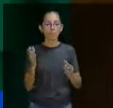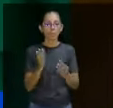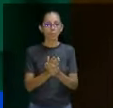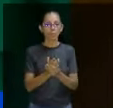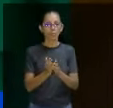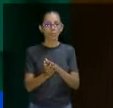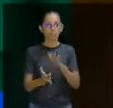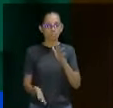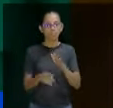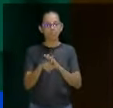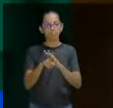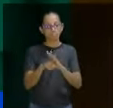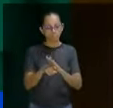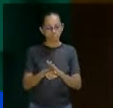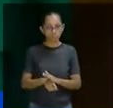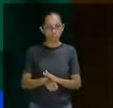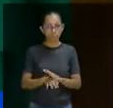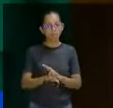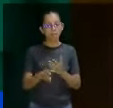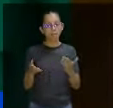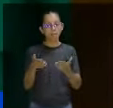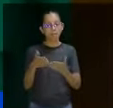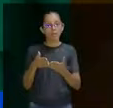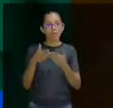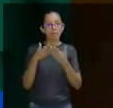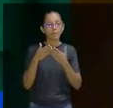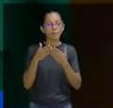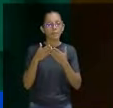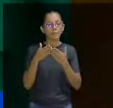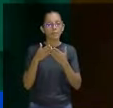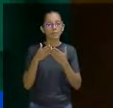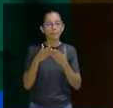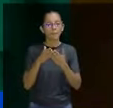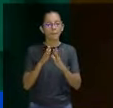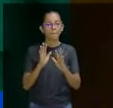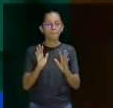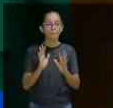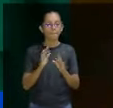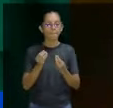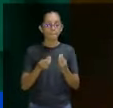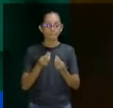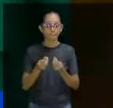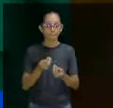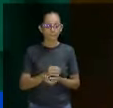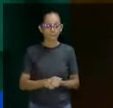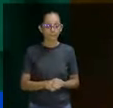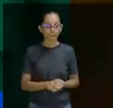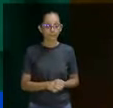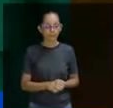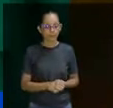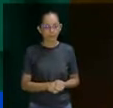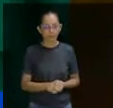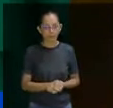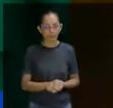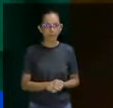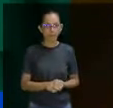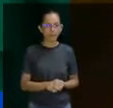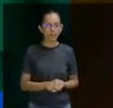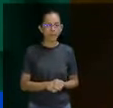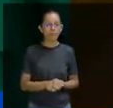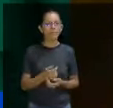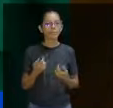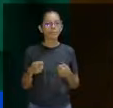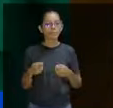Em relação a este pedido, só reitero que, em decorrência do caráter jurisdicional